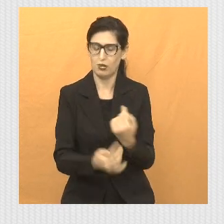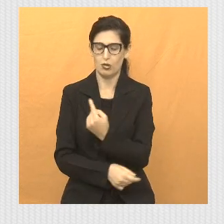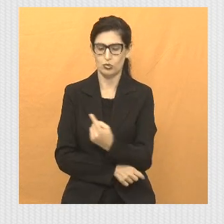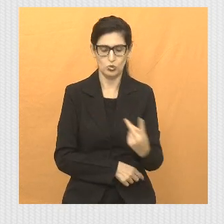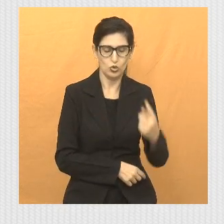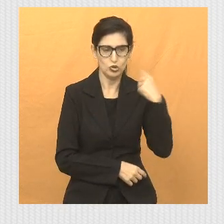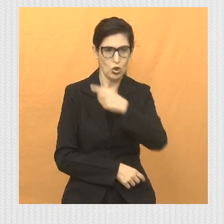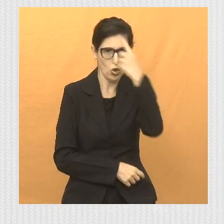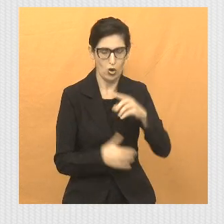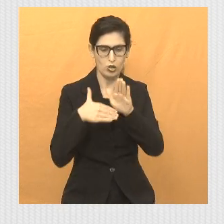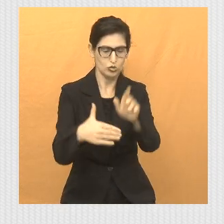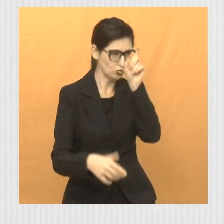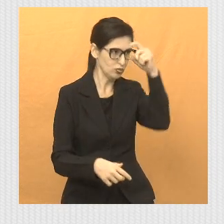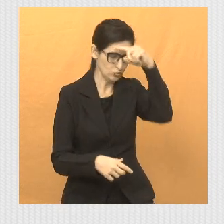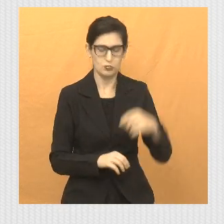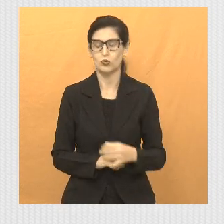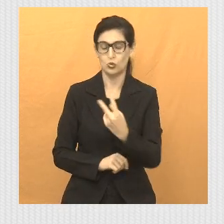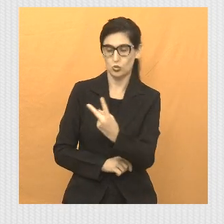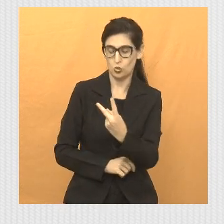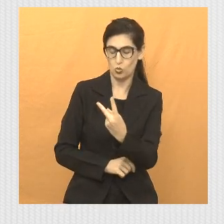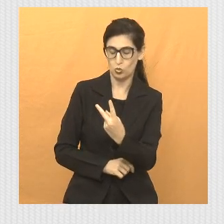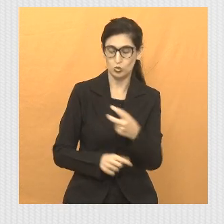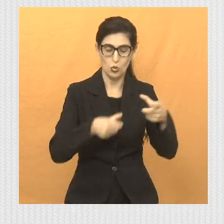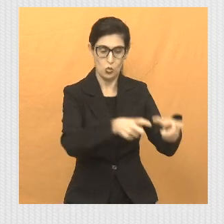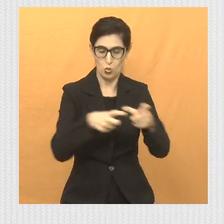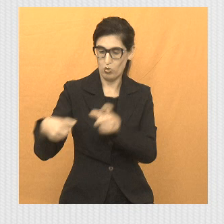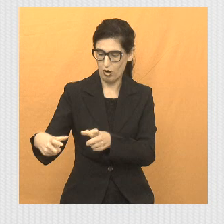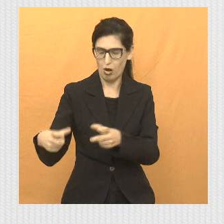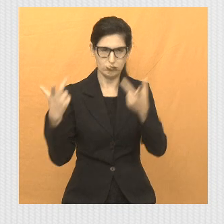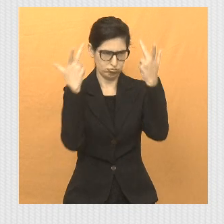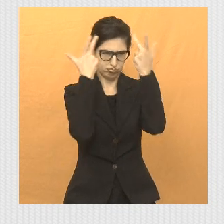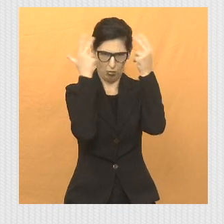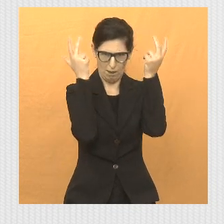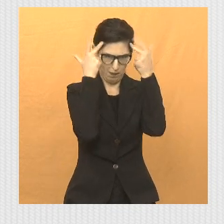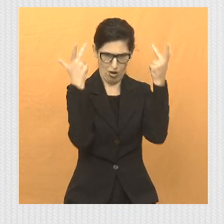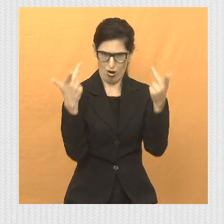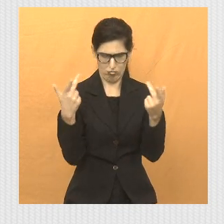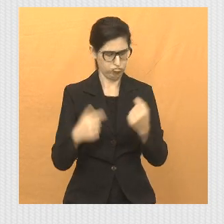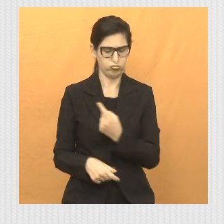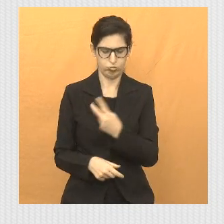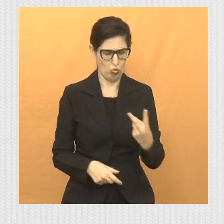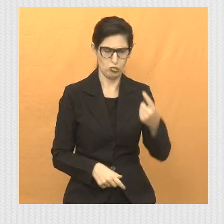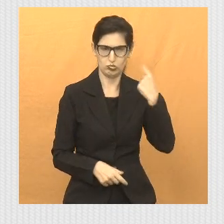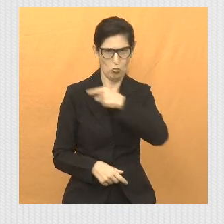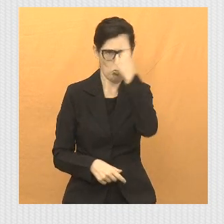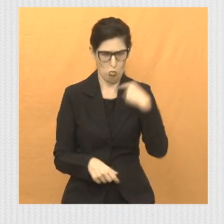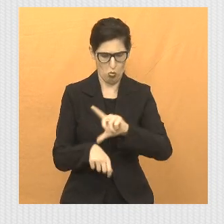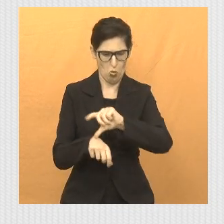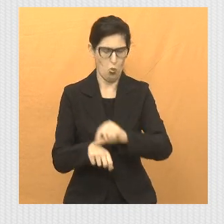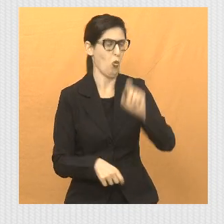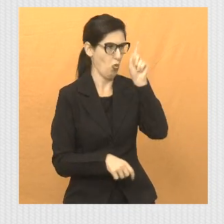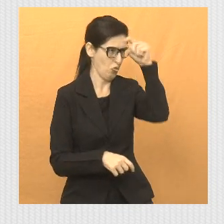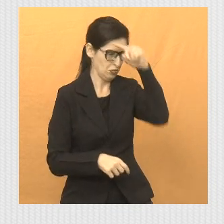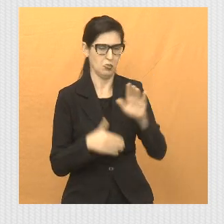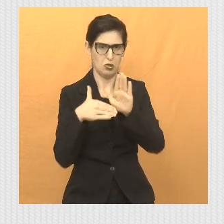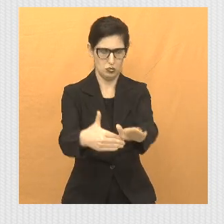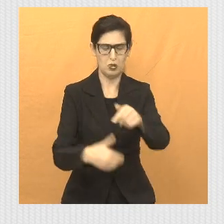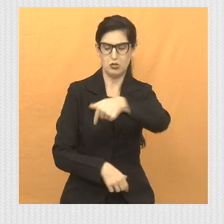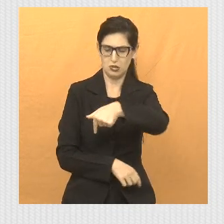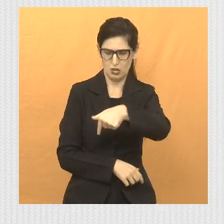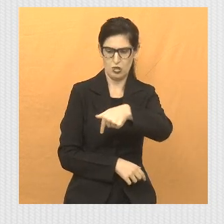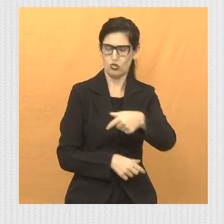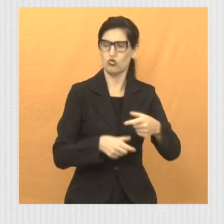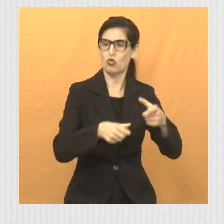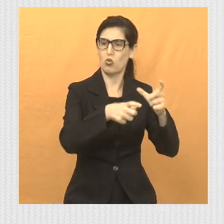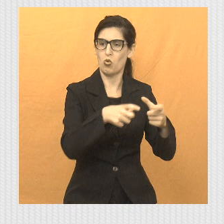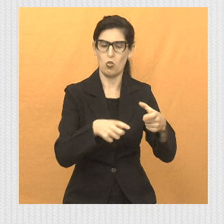horas, 2 unidades tradicionais com estratégias 12 horas, 7 equipes de